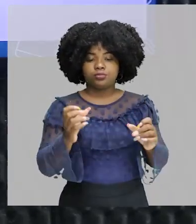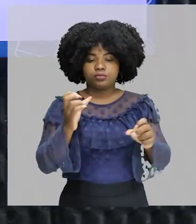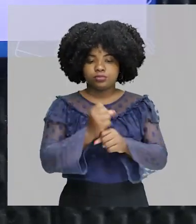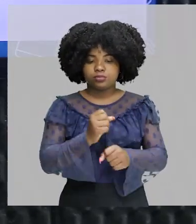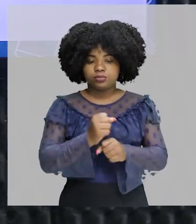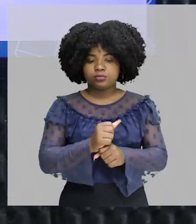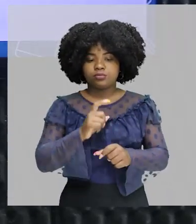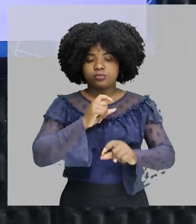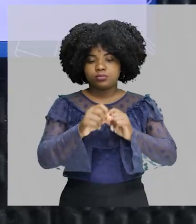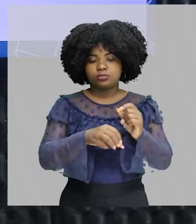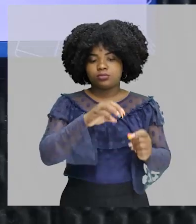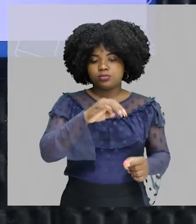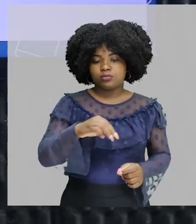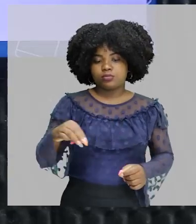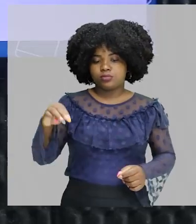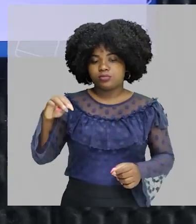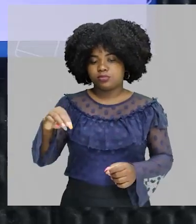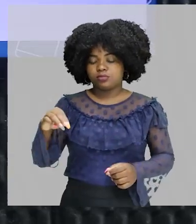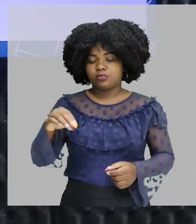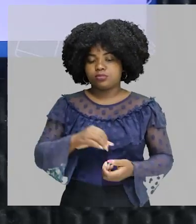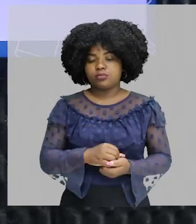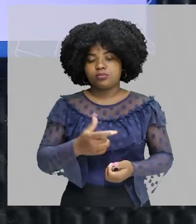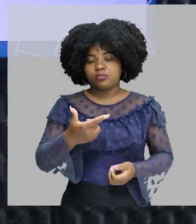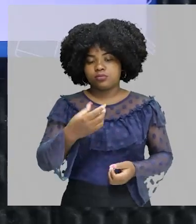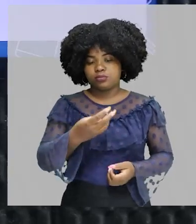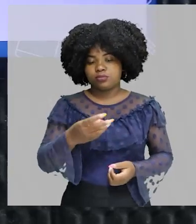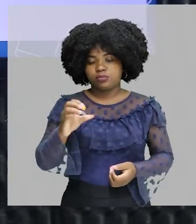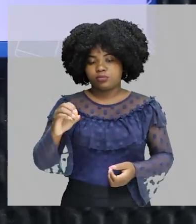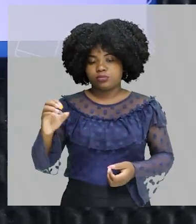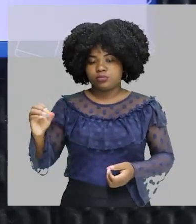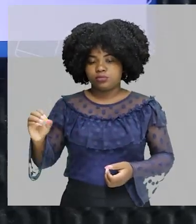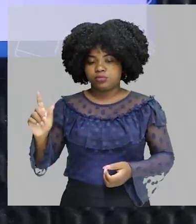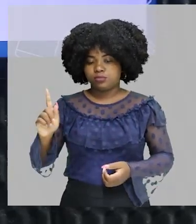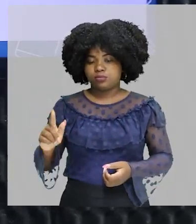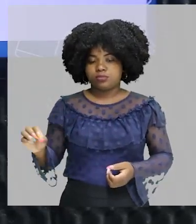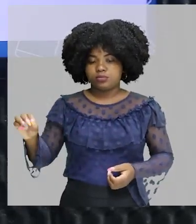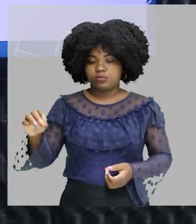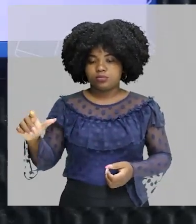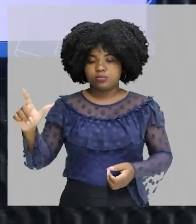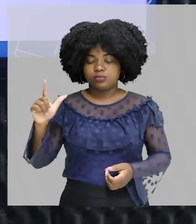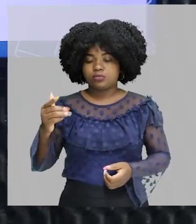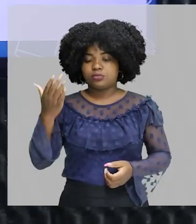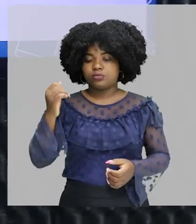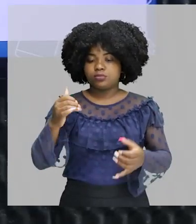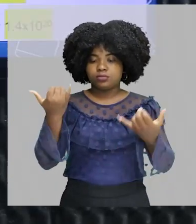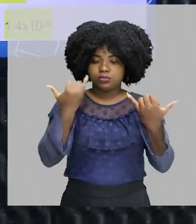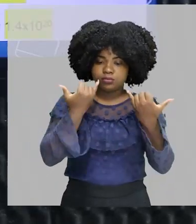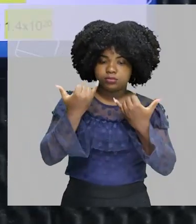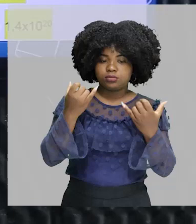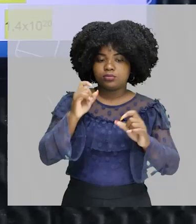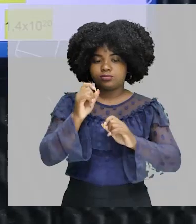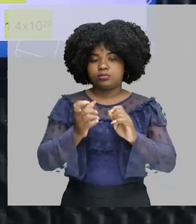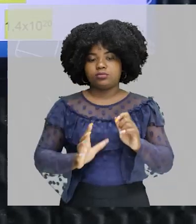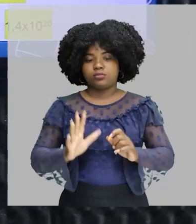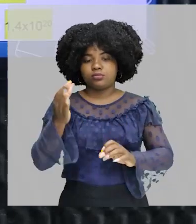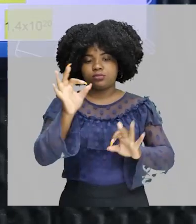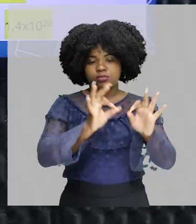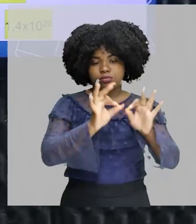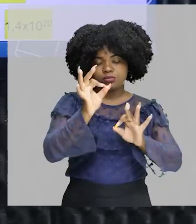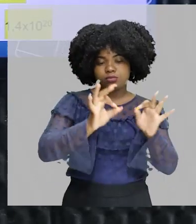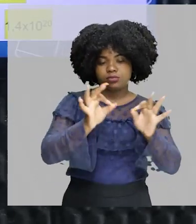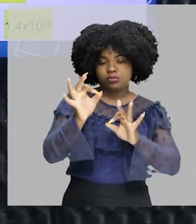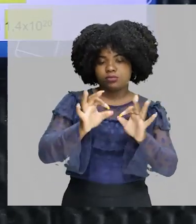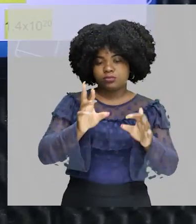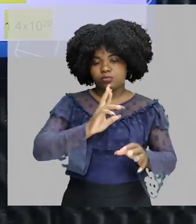massa molar de 300 gramas por mol. Então, sabendo dessas informações, olha só,